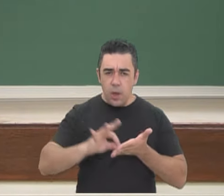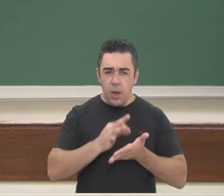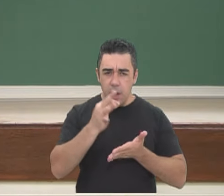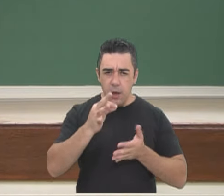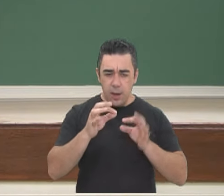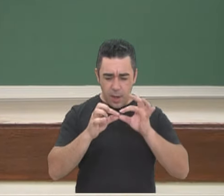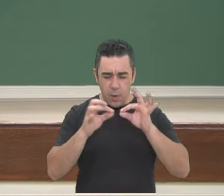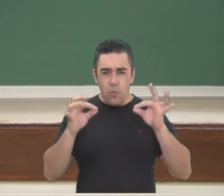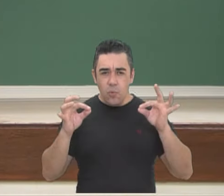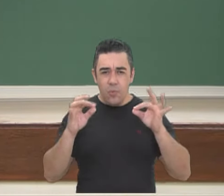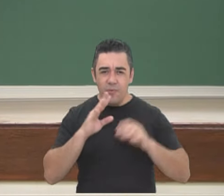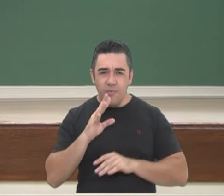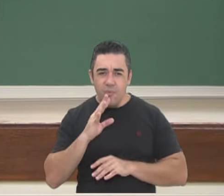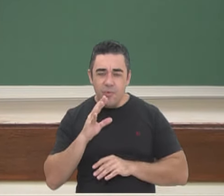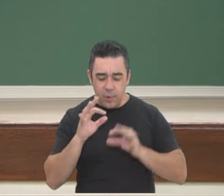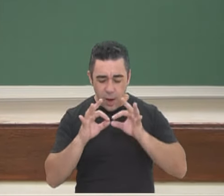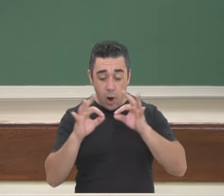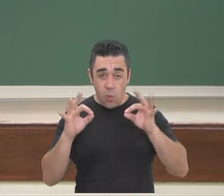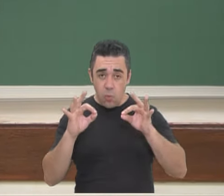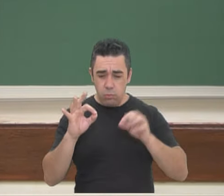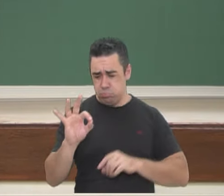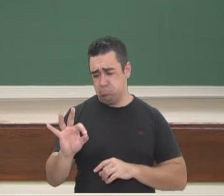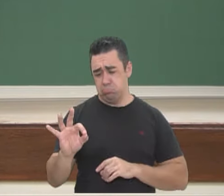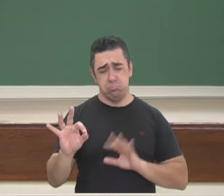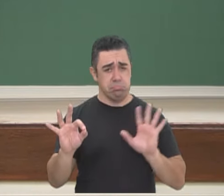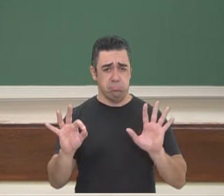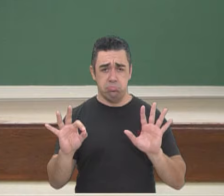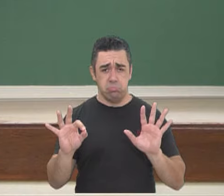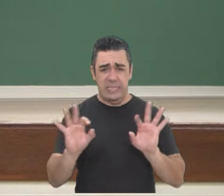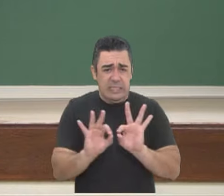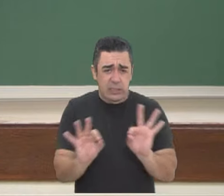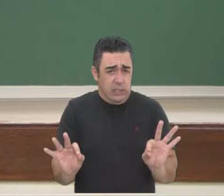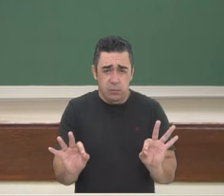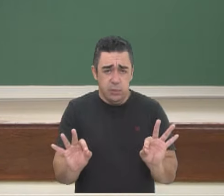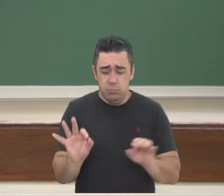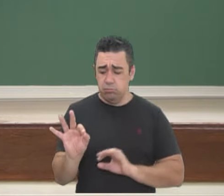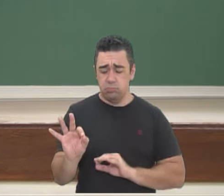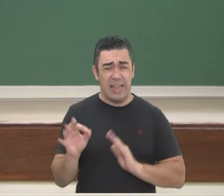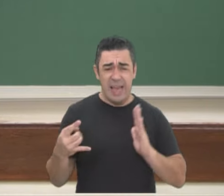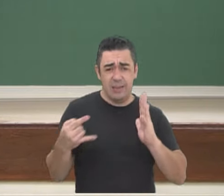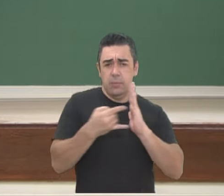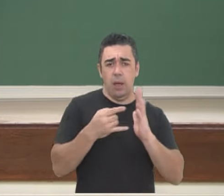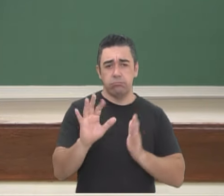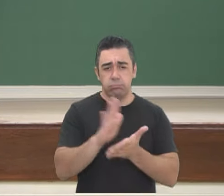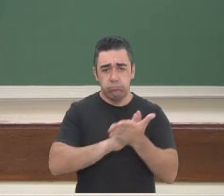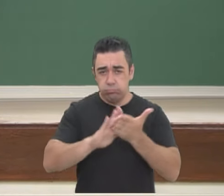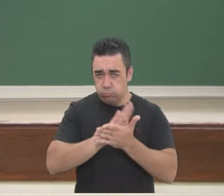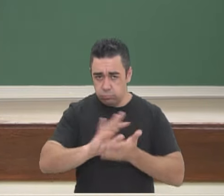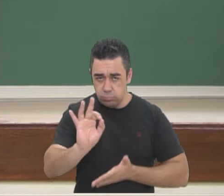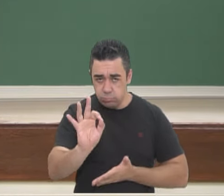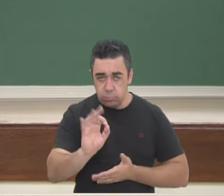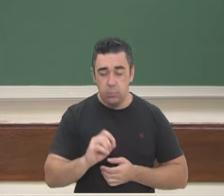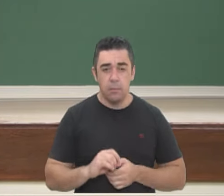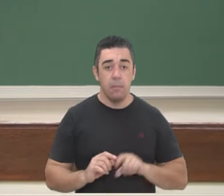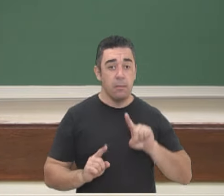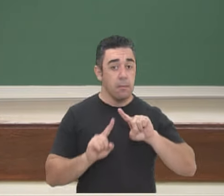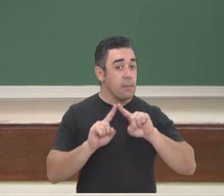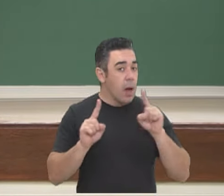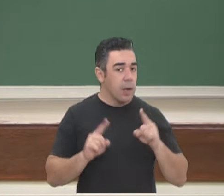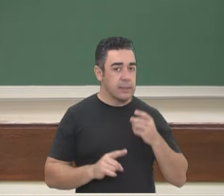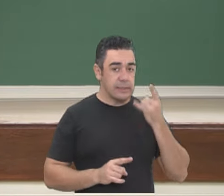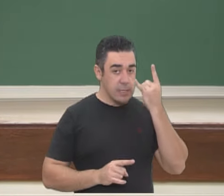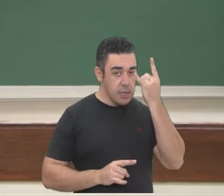costura mesmo tá ela não historicamente ela não é uma irmã porém se você pegar um imã